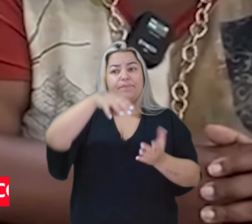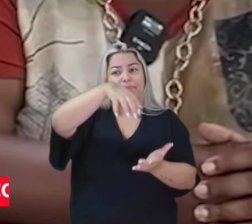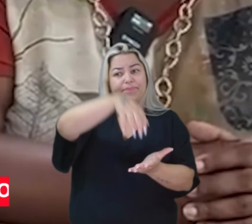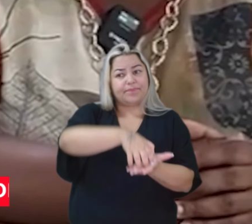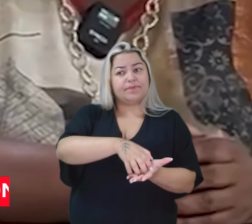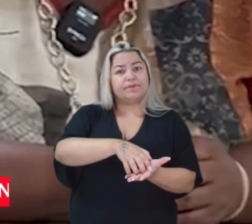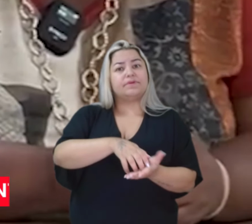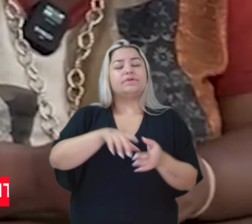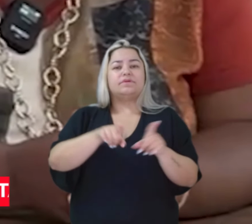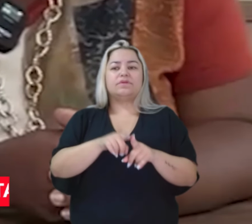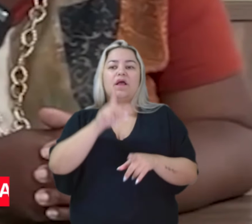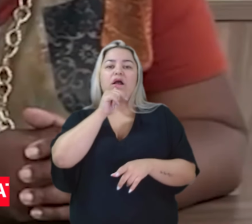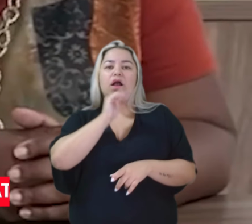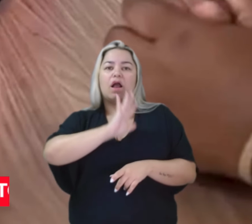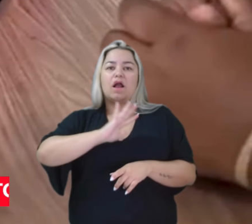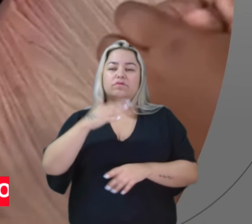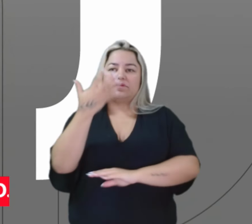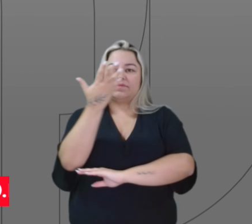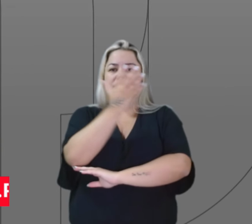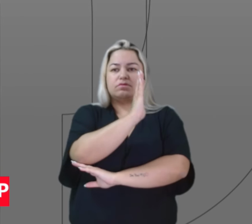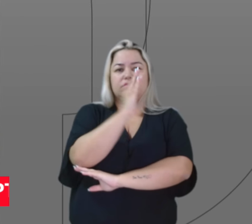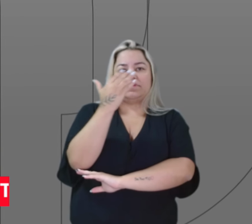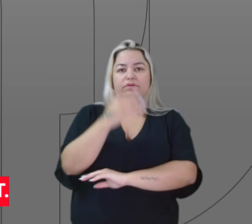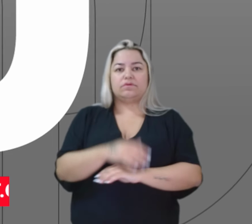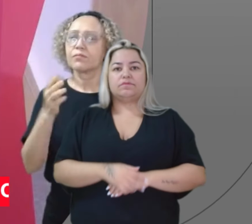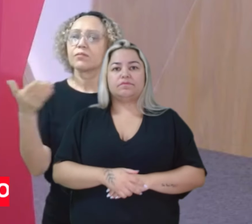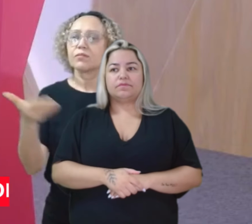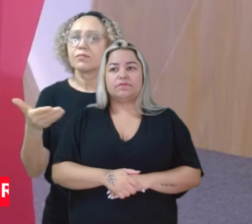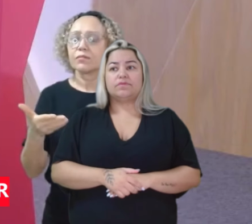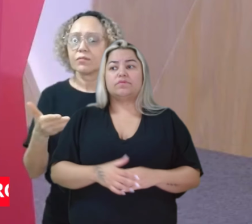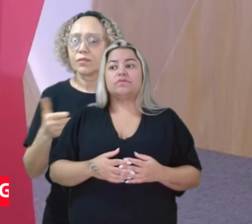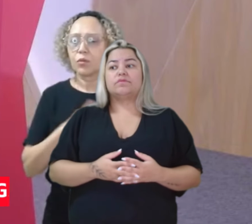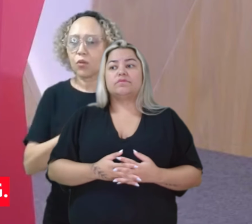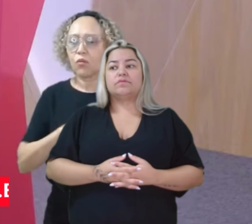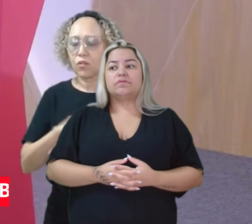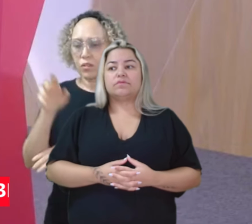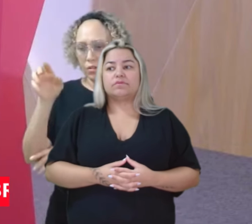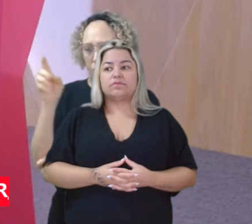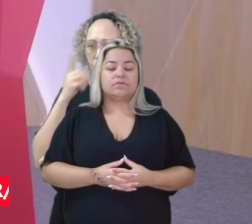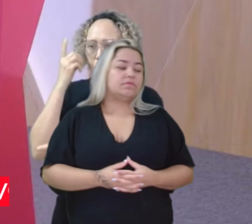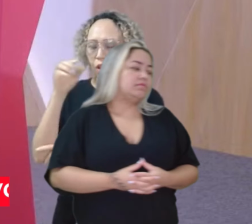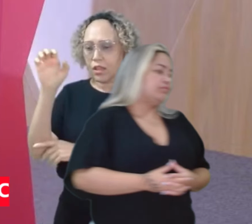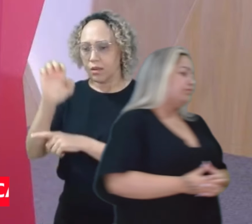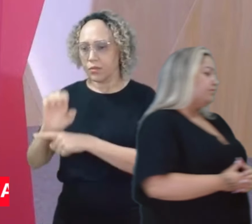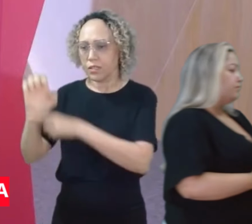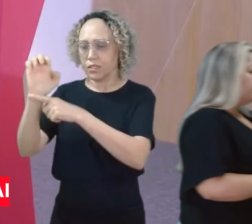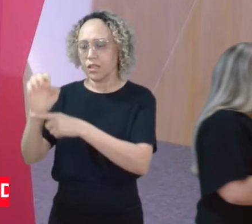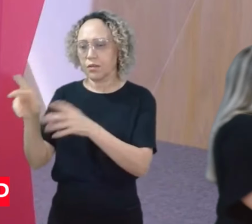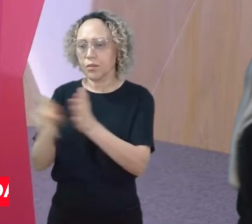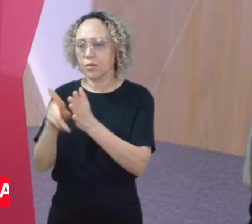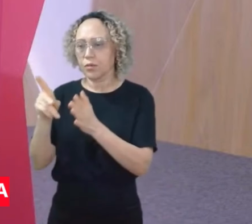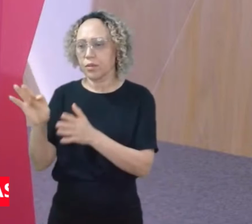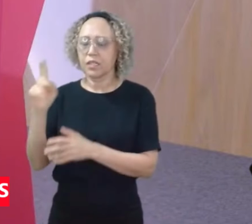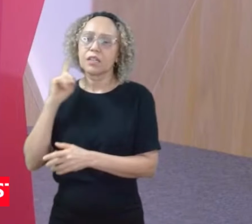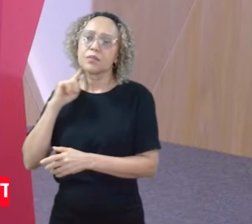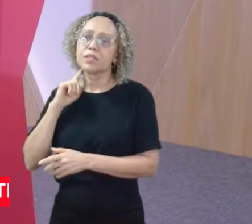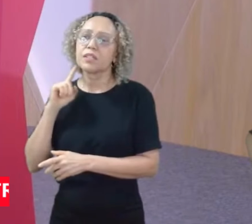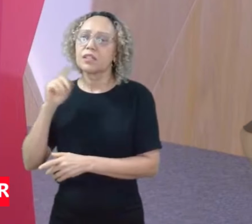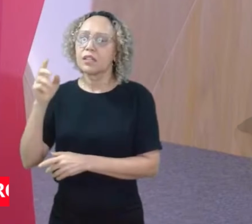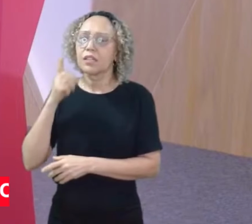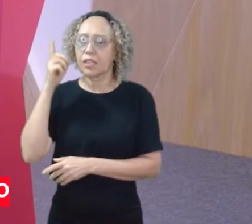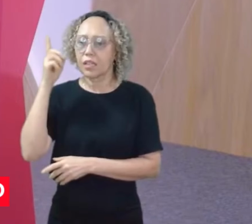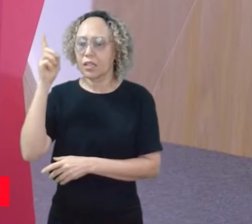do campo, das águas e das florestas. Nós vamos conversar com a deputada estadual do PT em Minas Gerais,